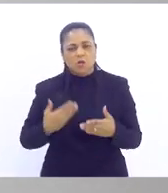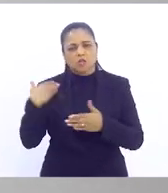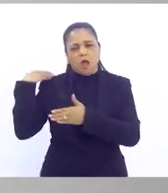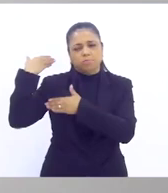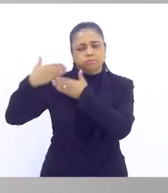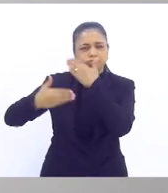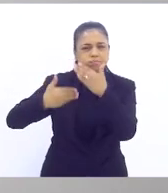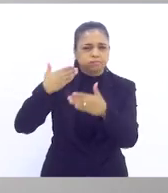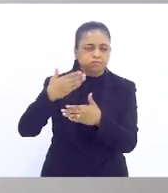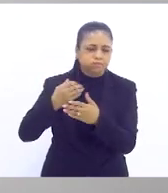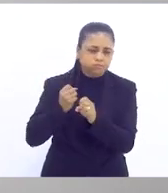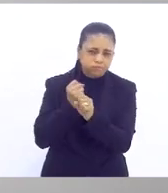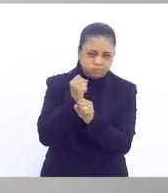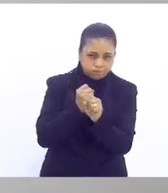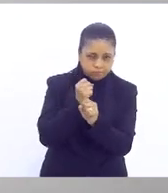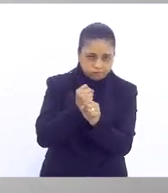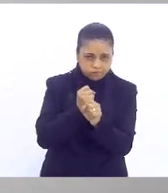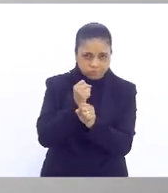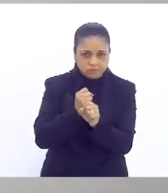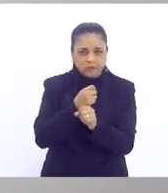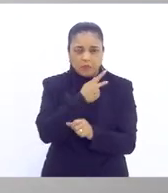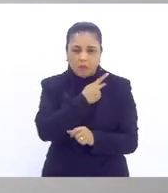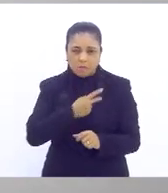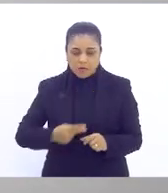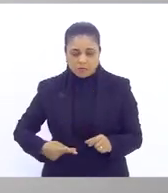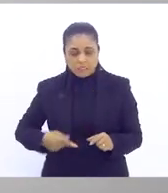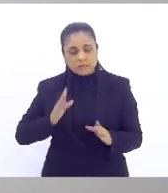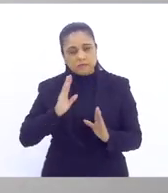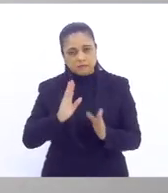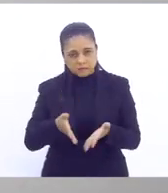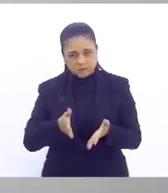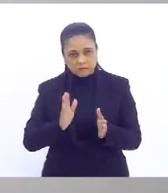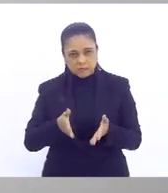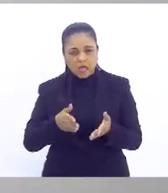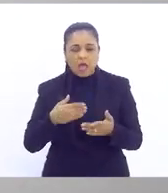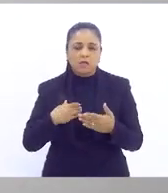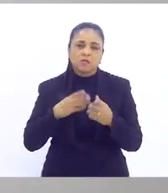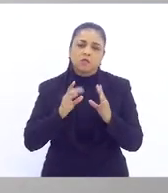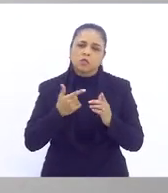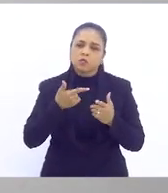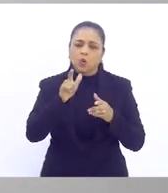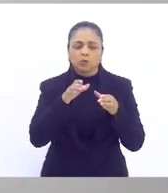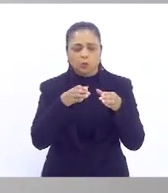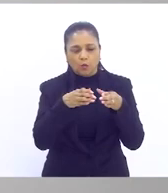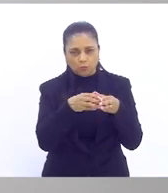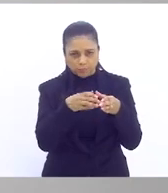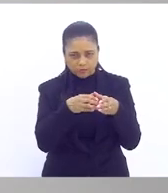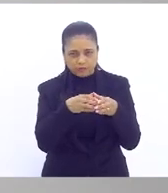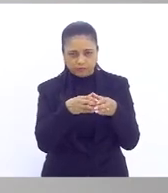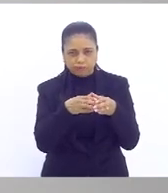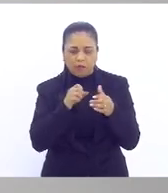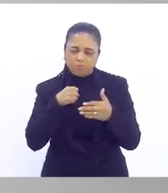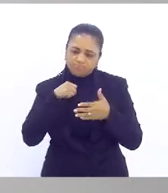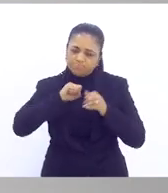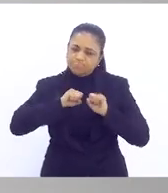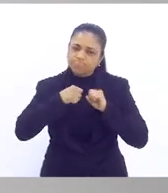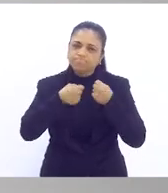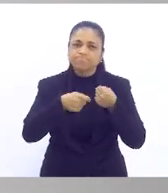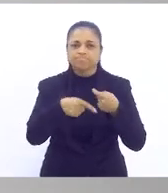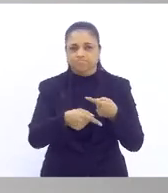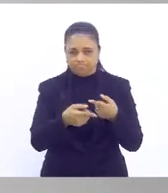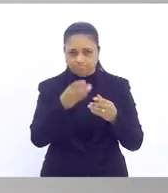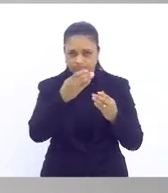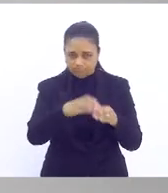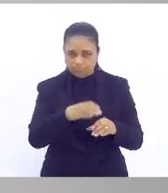da condição já o era quando esteve em outras comissões vai tomar isso com